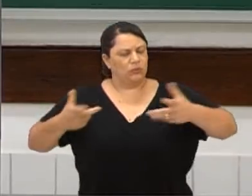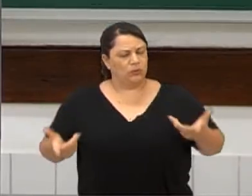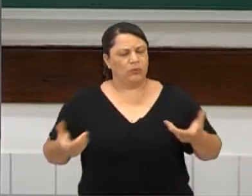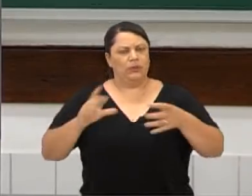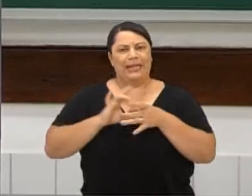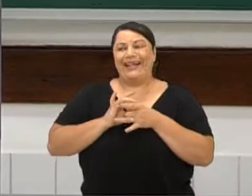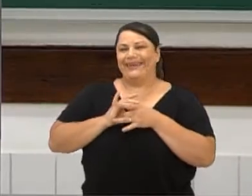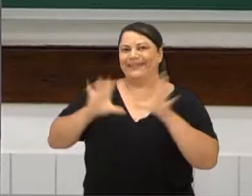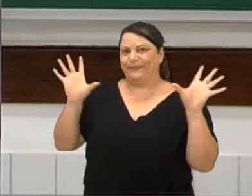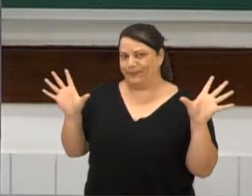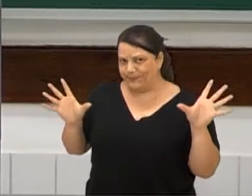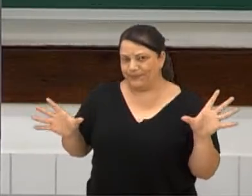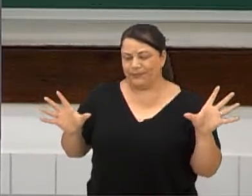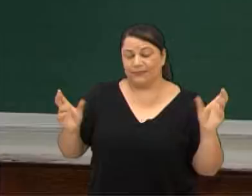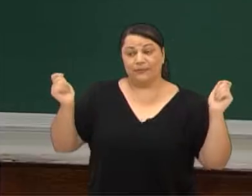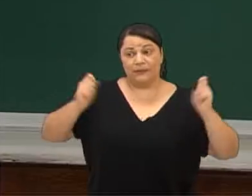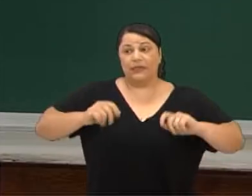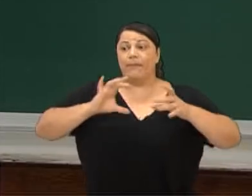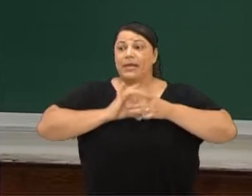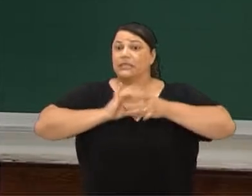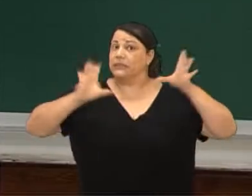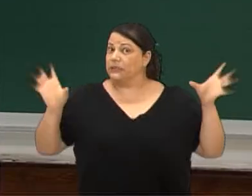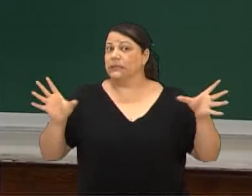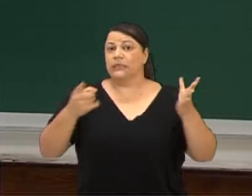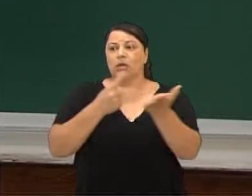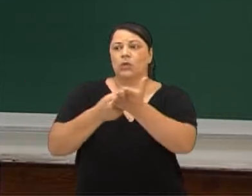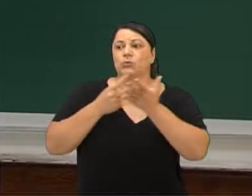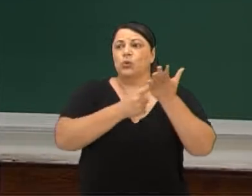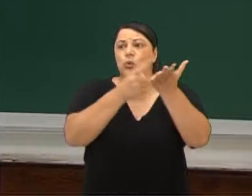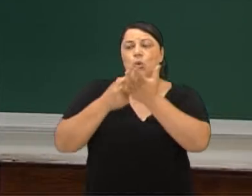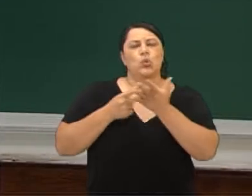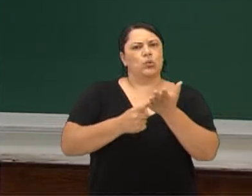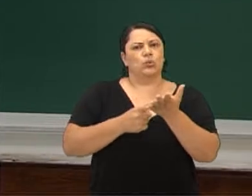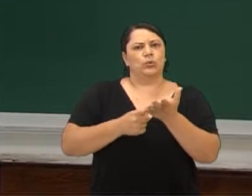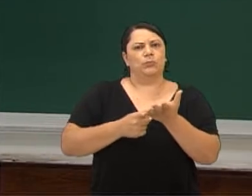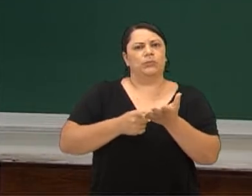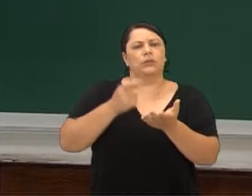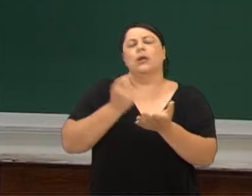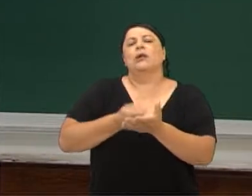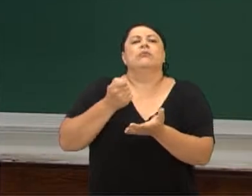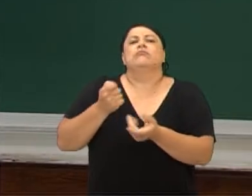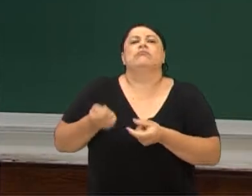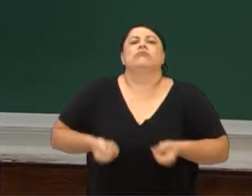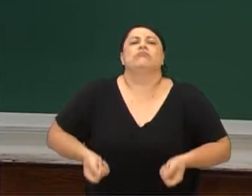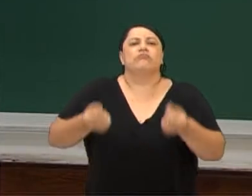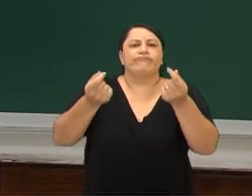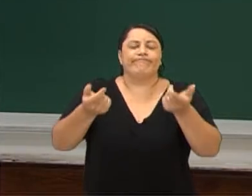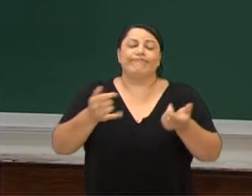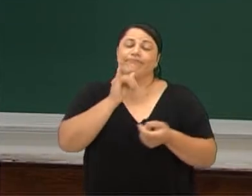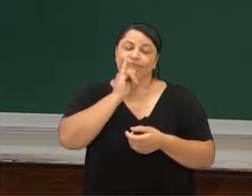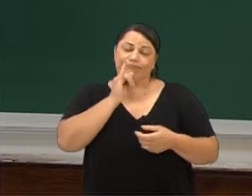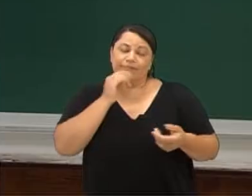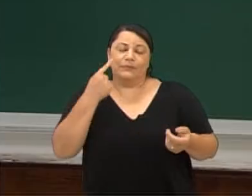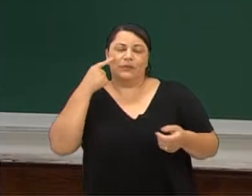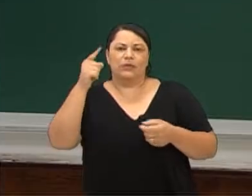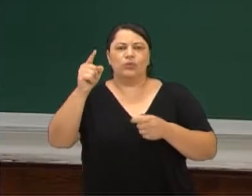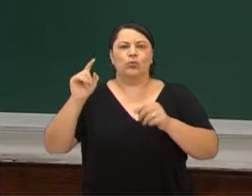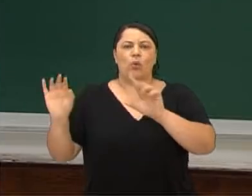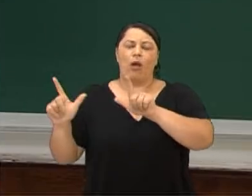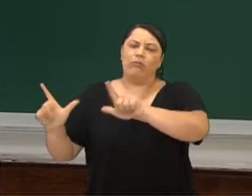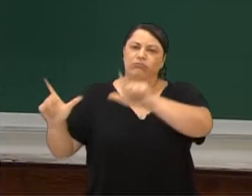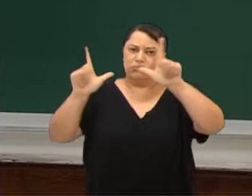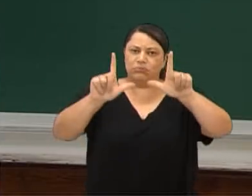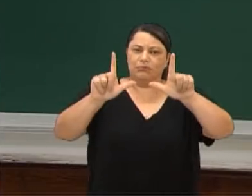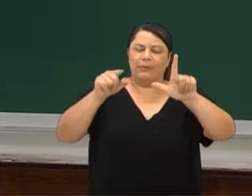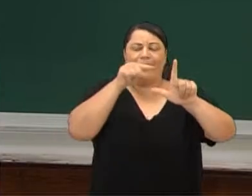acontece? Mesmo independentes, essas empresas combinam um determinado preço. Vamos lá, 3 cifras, como foi apresentado na imagem. E o